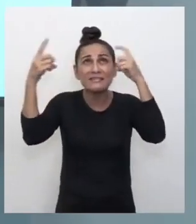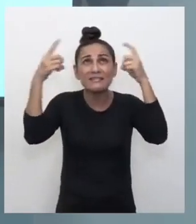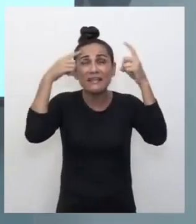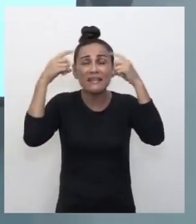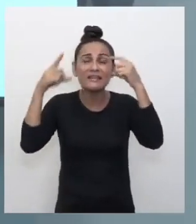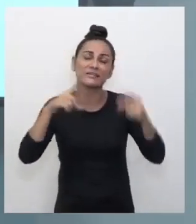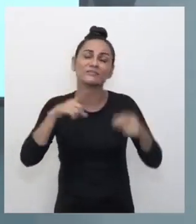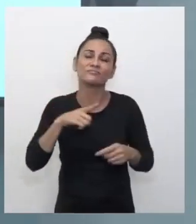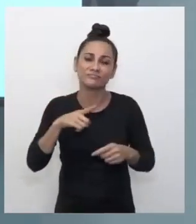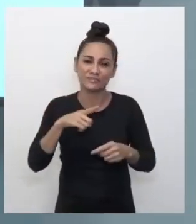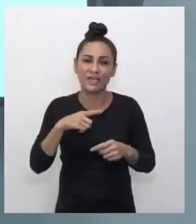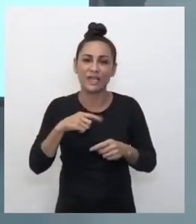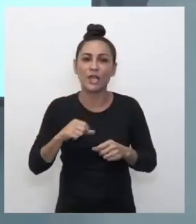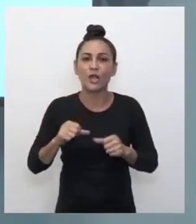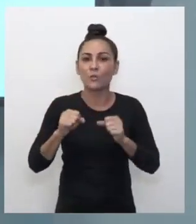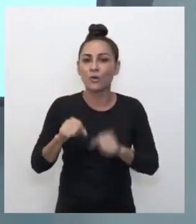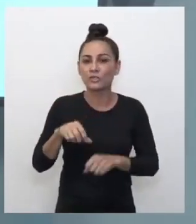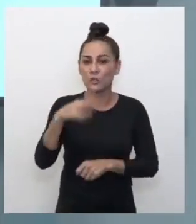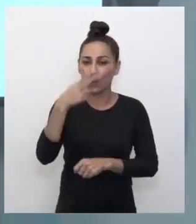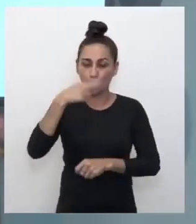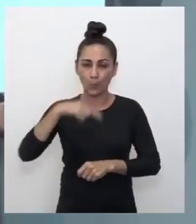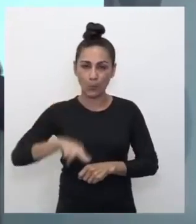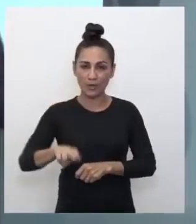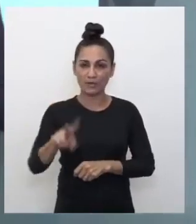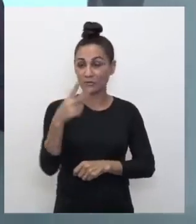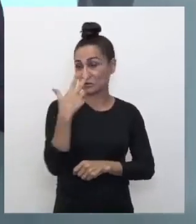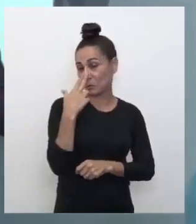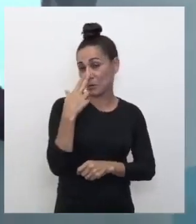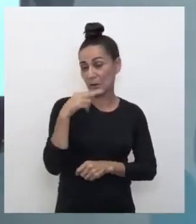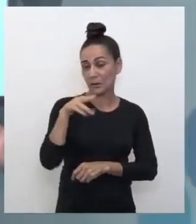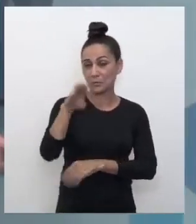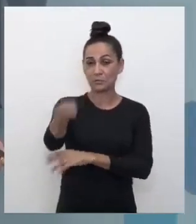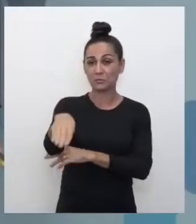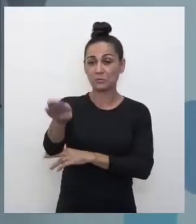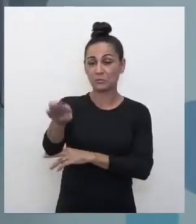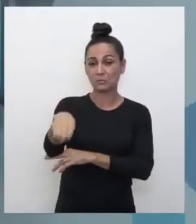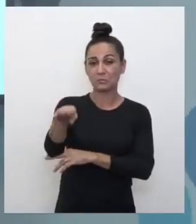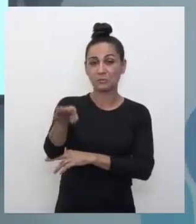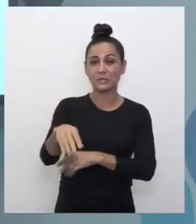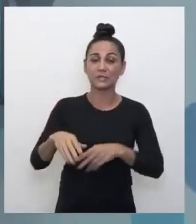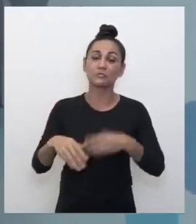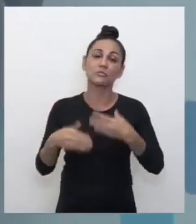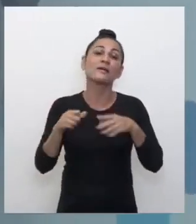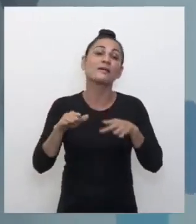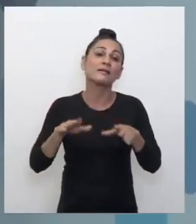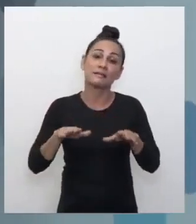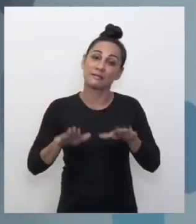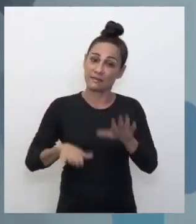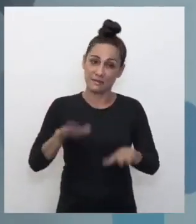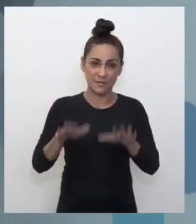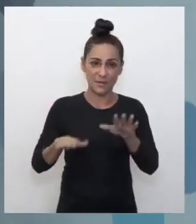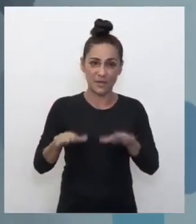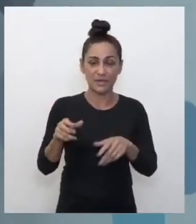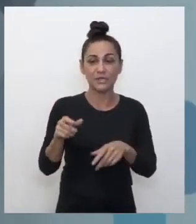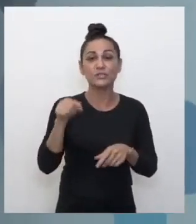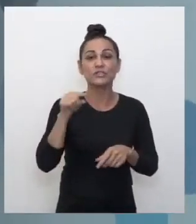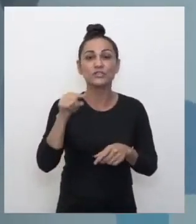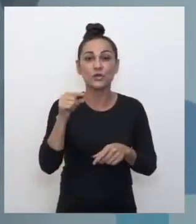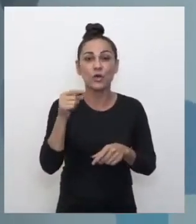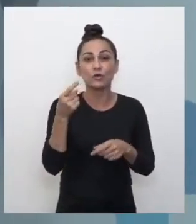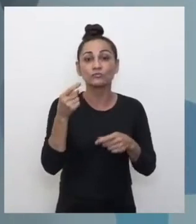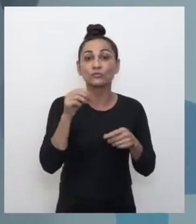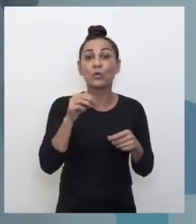aqui. Pode ser a tromba de um elefantinho também, ó. É verdade. Depende, tá? Então depende muito do ponto de vista, de